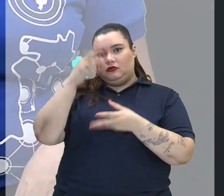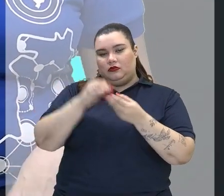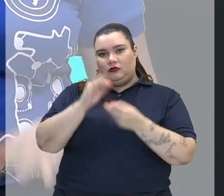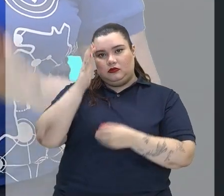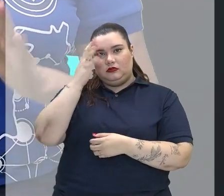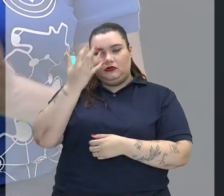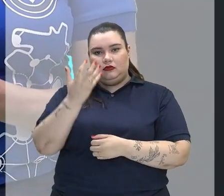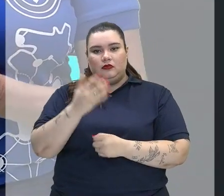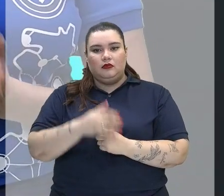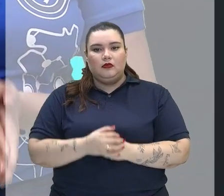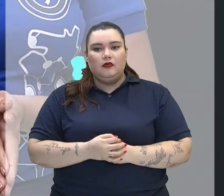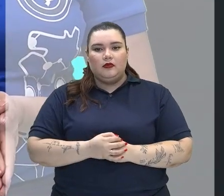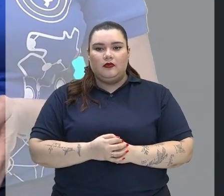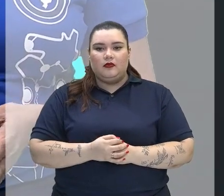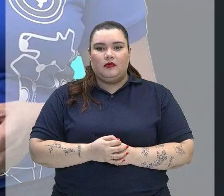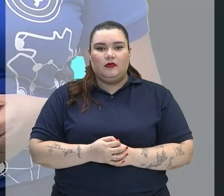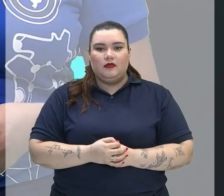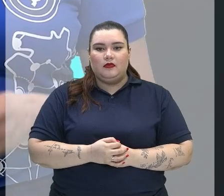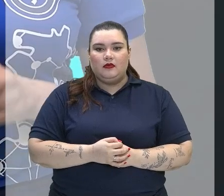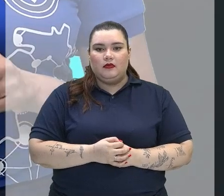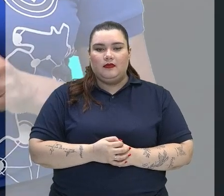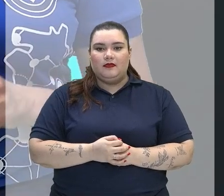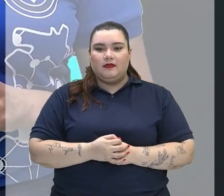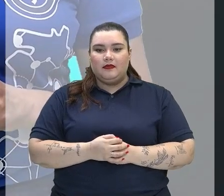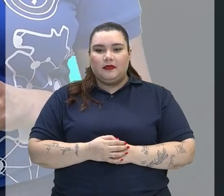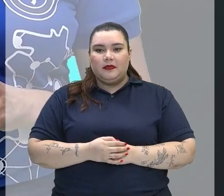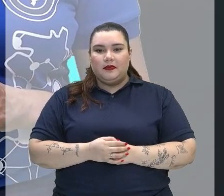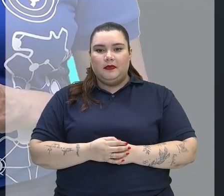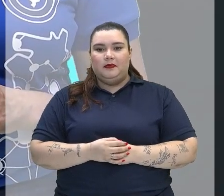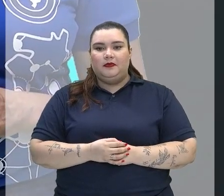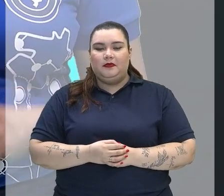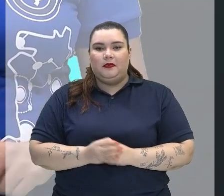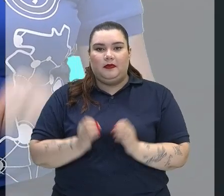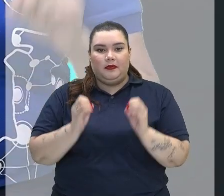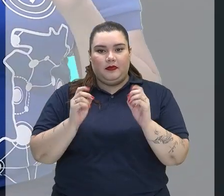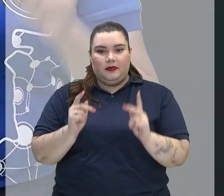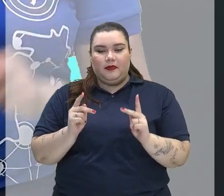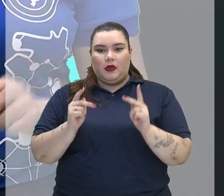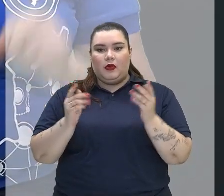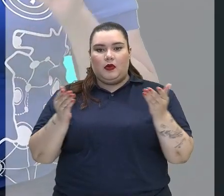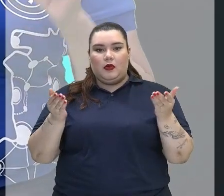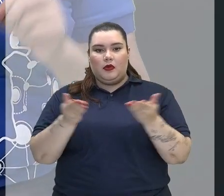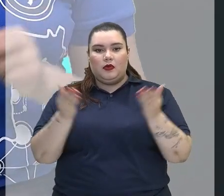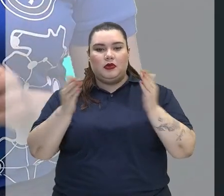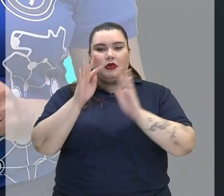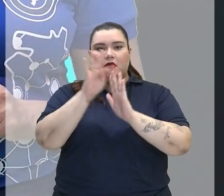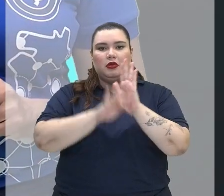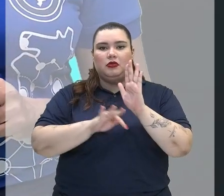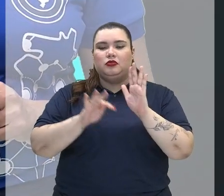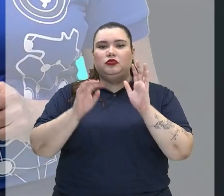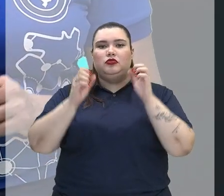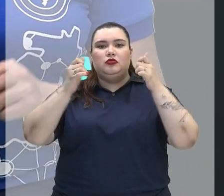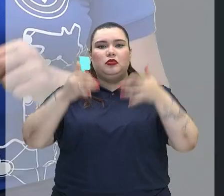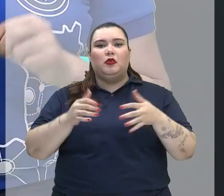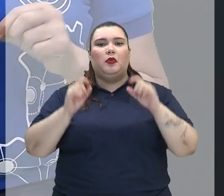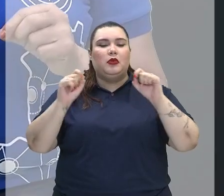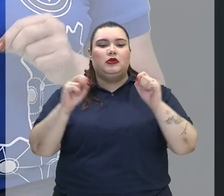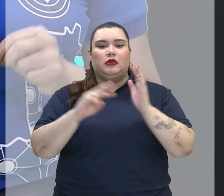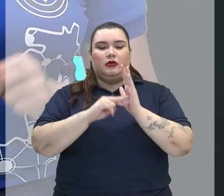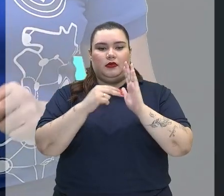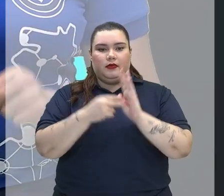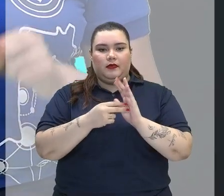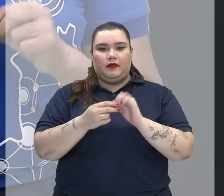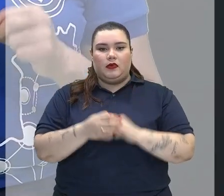conclusões. Então, nós estamos falando de texto. Então, o que é um texto?